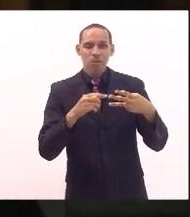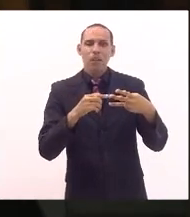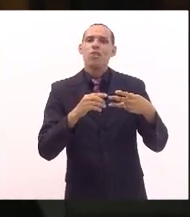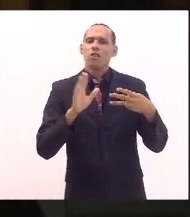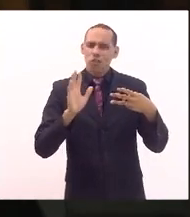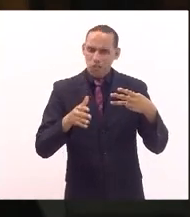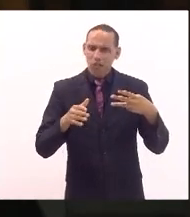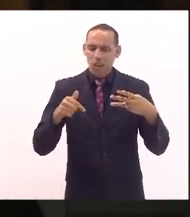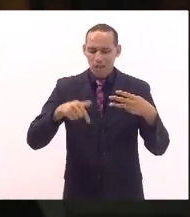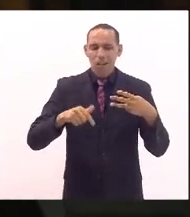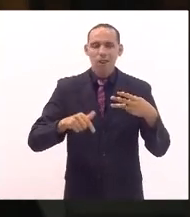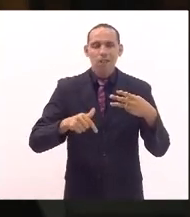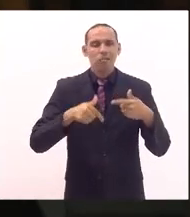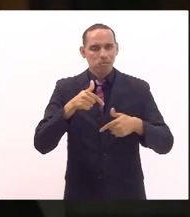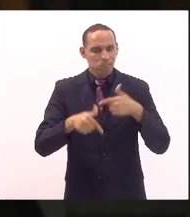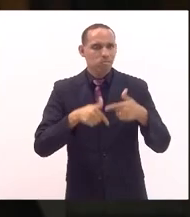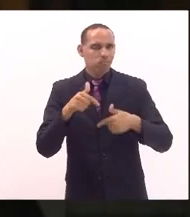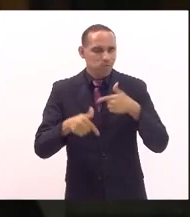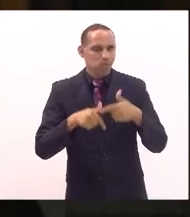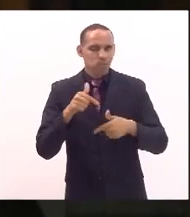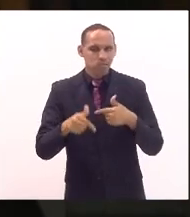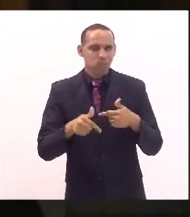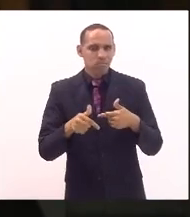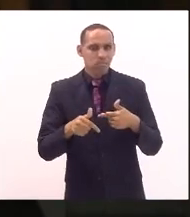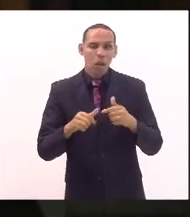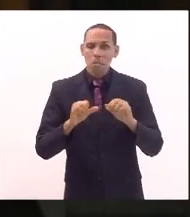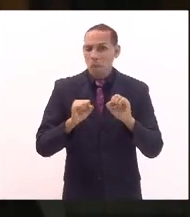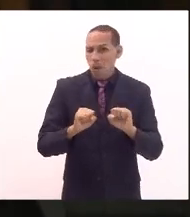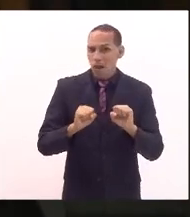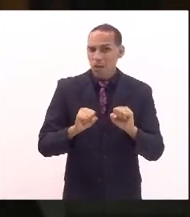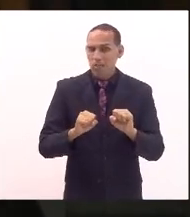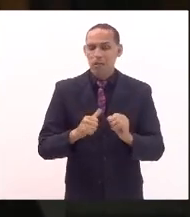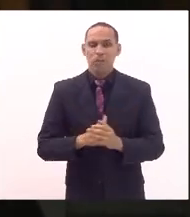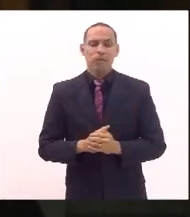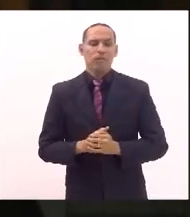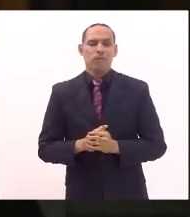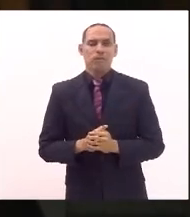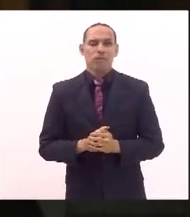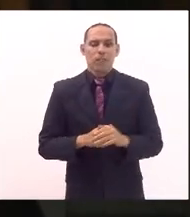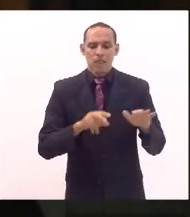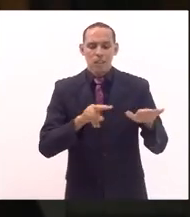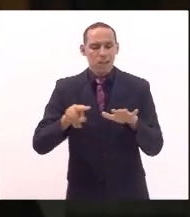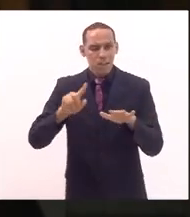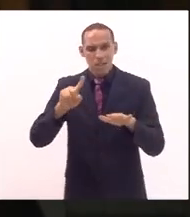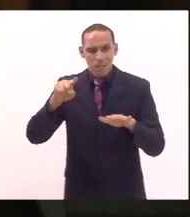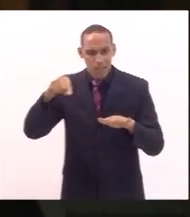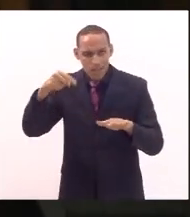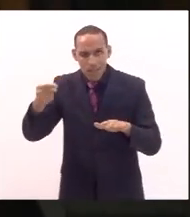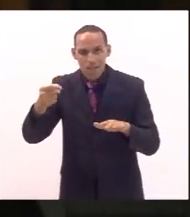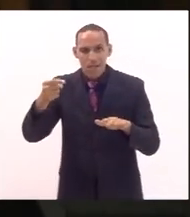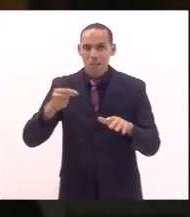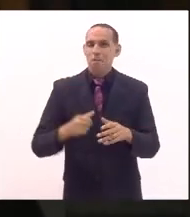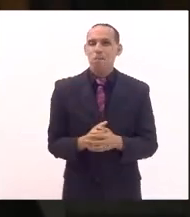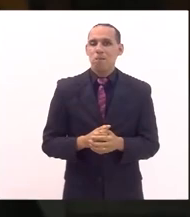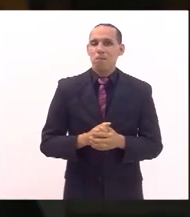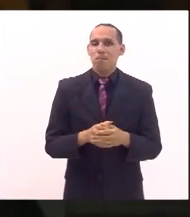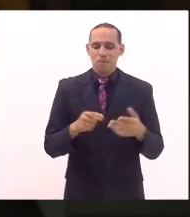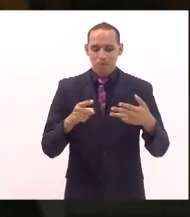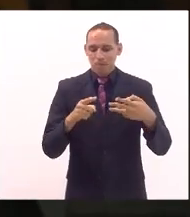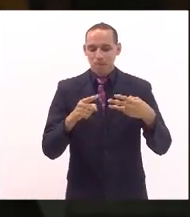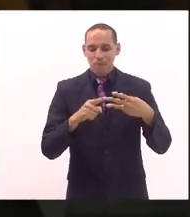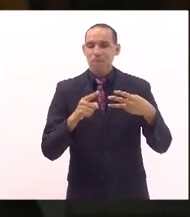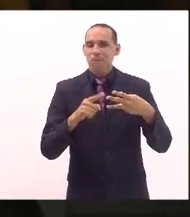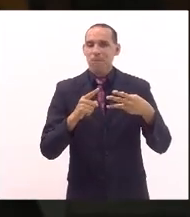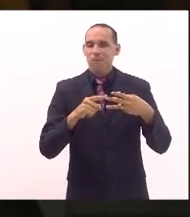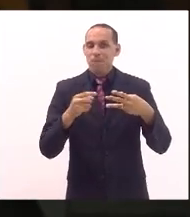transitando pela casa é possível mente na próxima semana virar